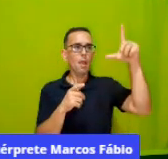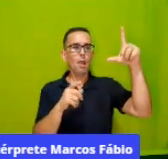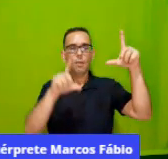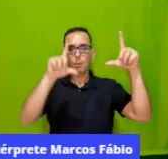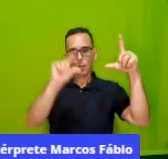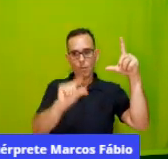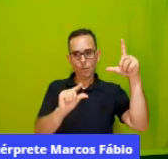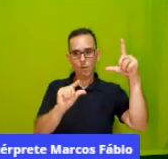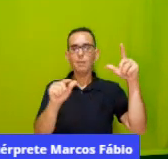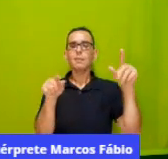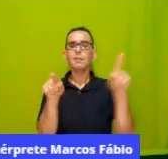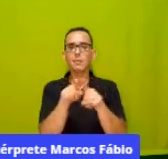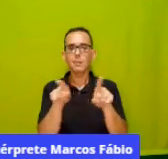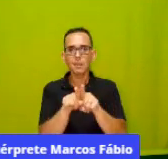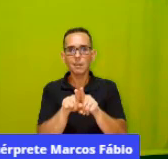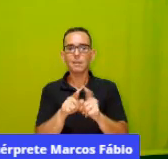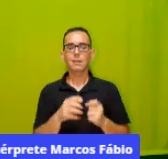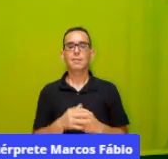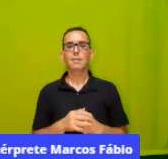trabalha quantidade, você trabalha